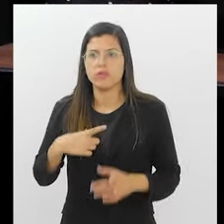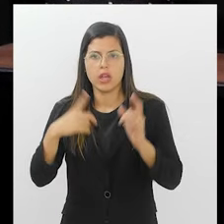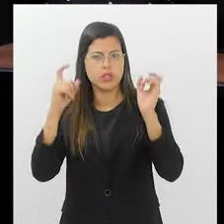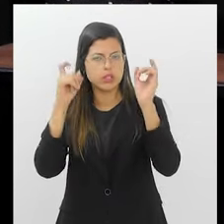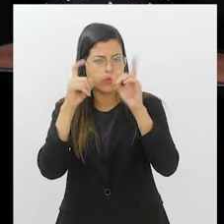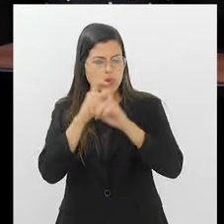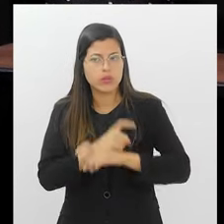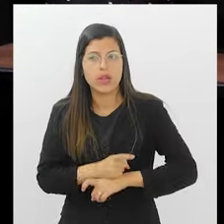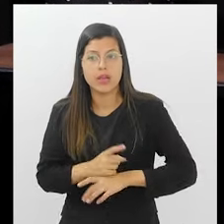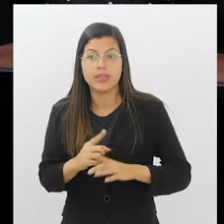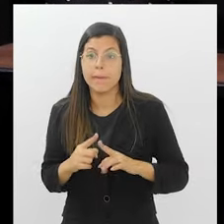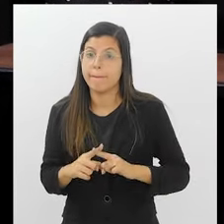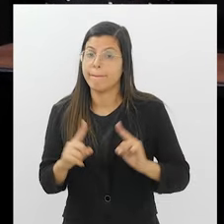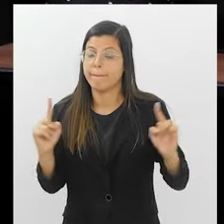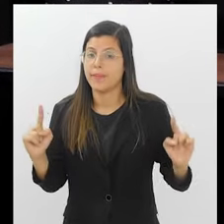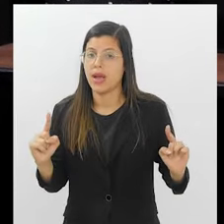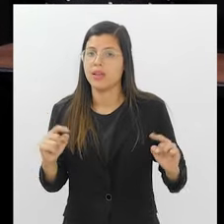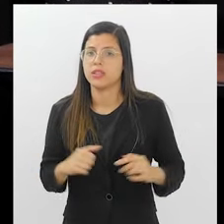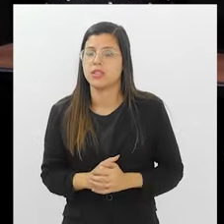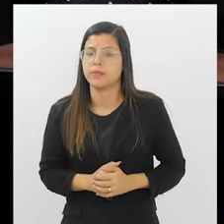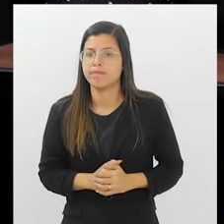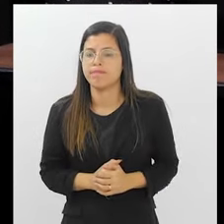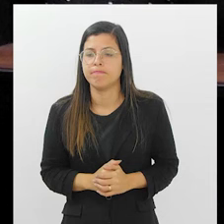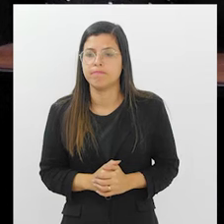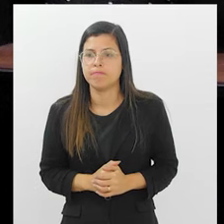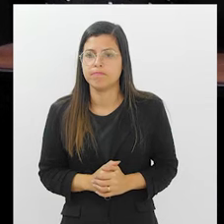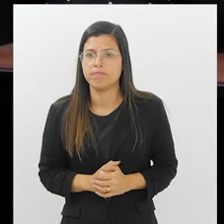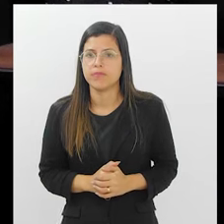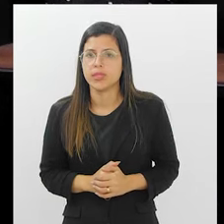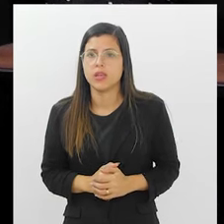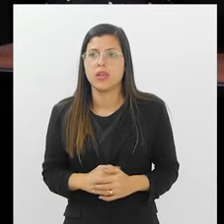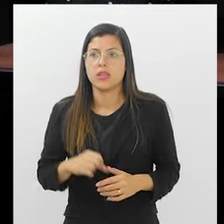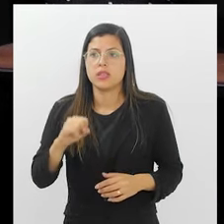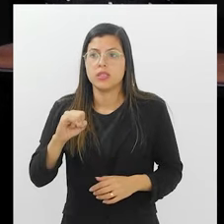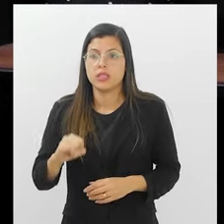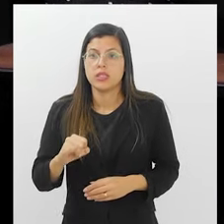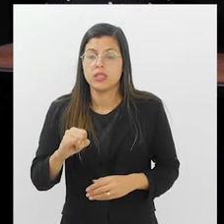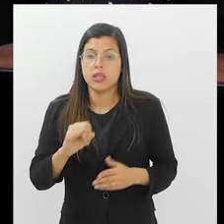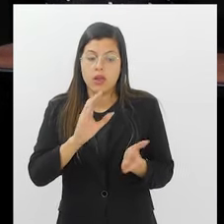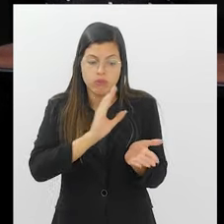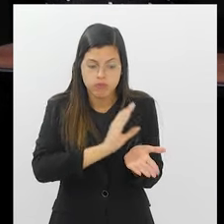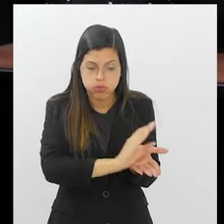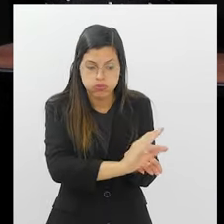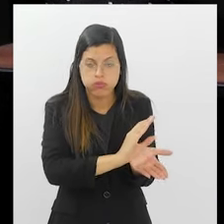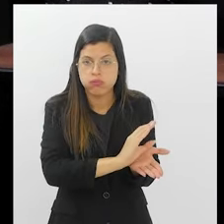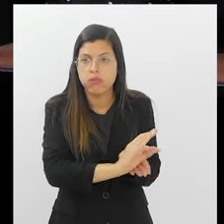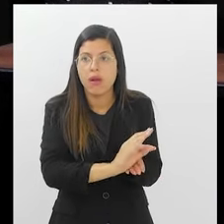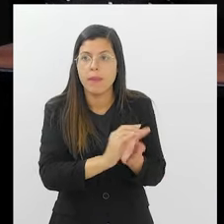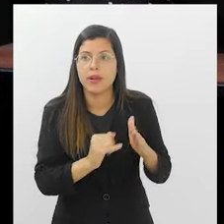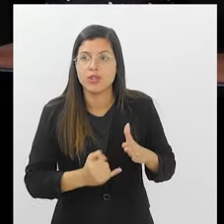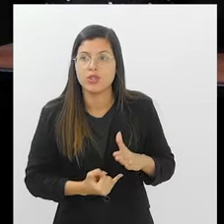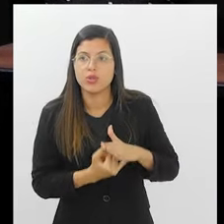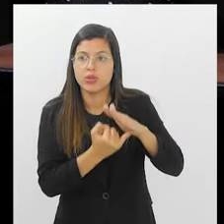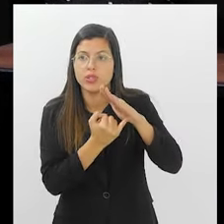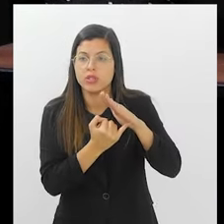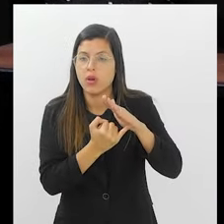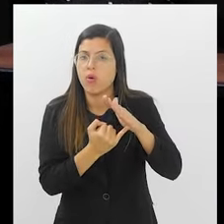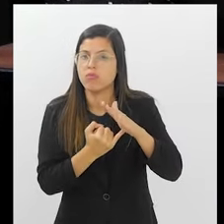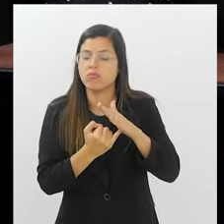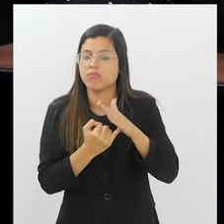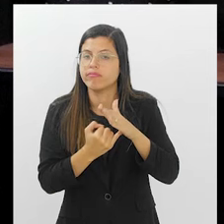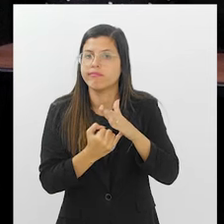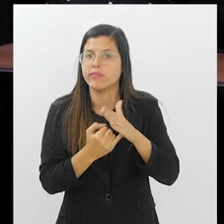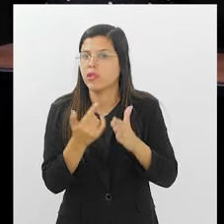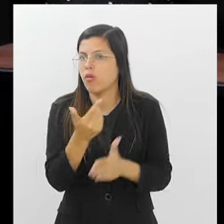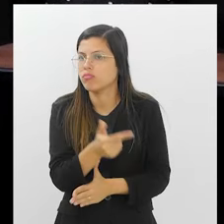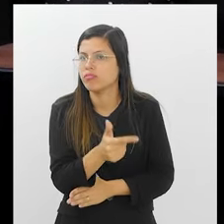de dificuldades, etc, etc. Agora, se o aporte de verba para essa instituição não for